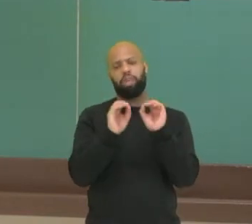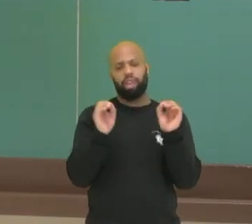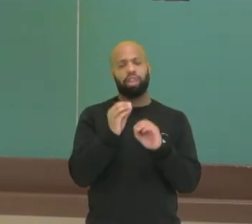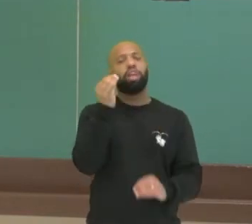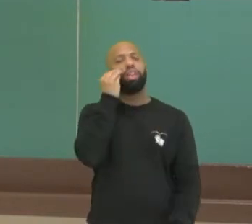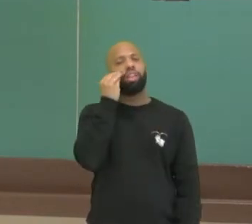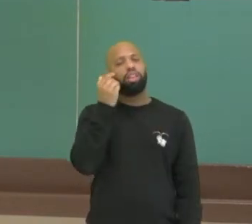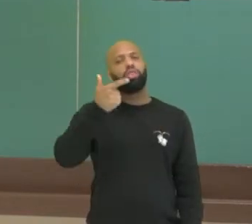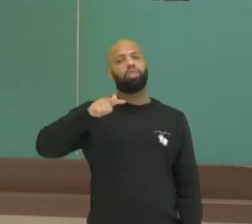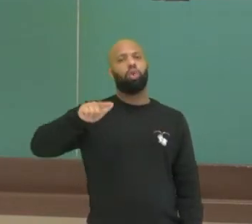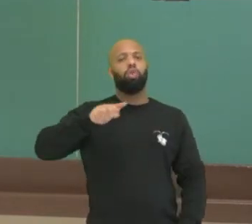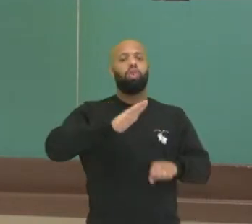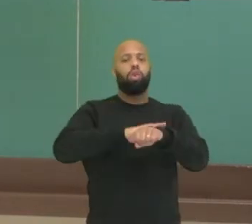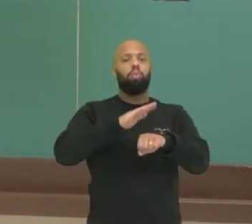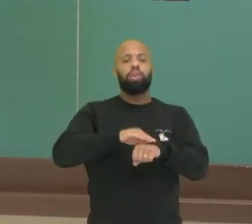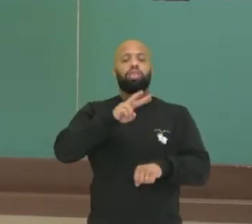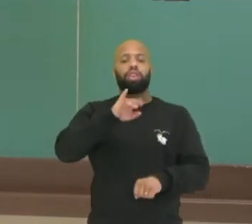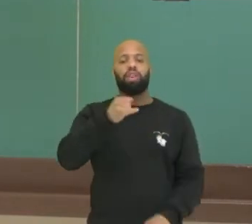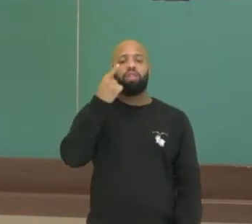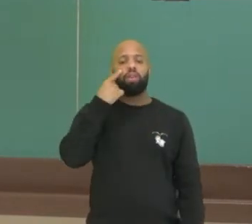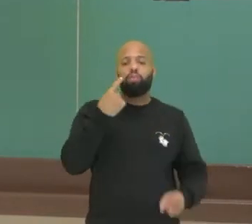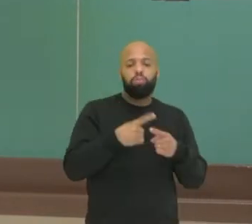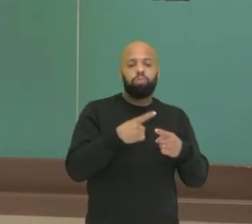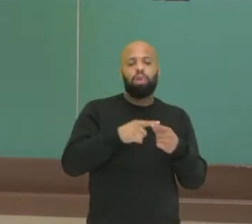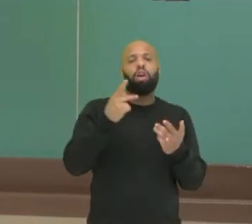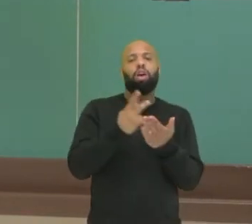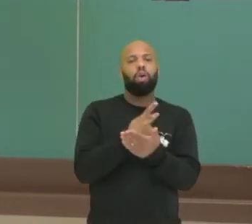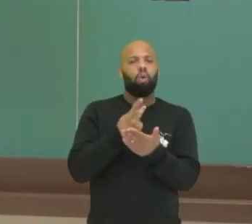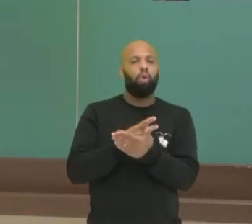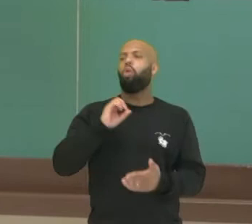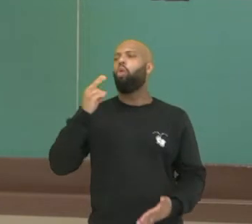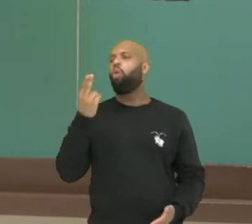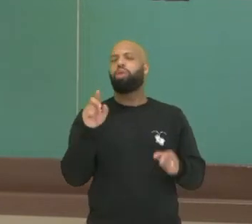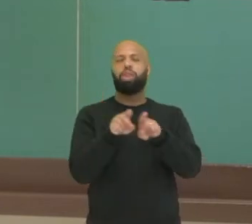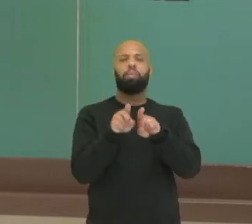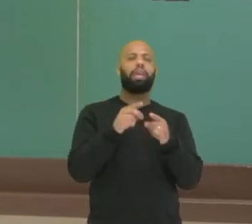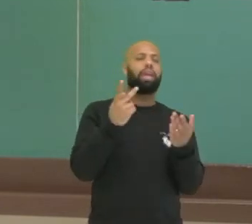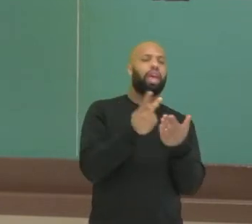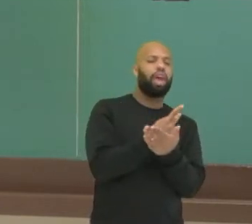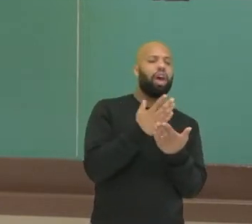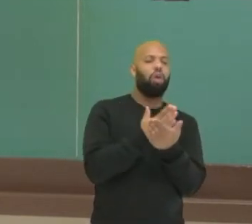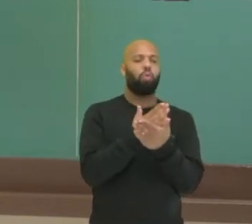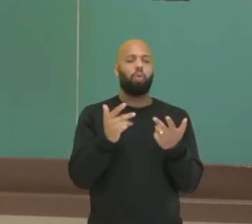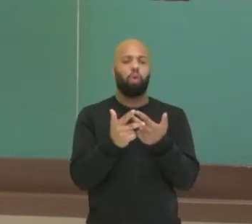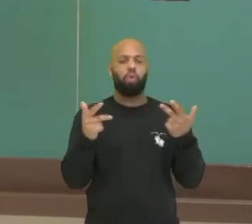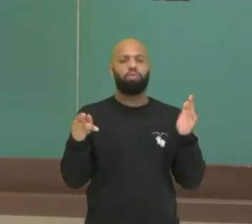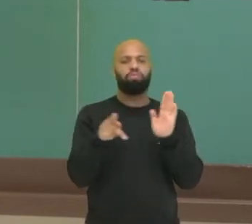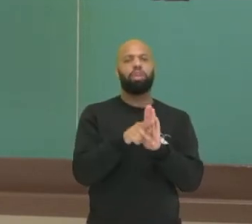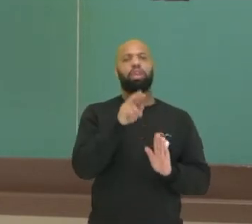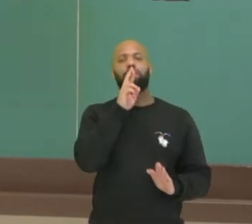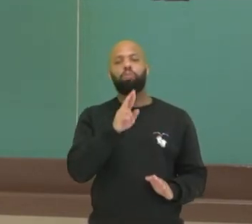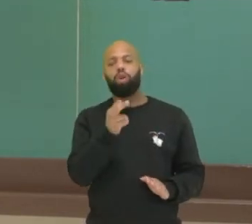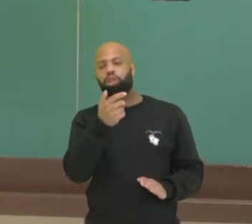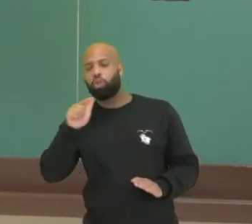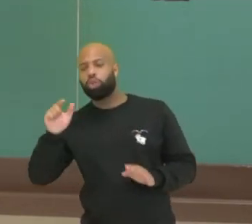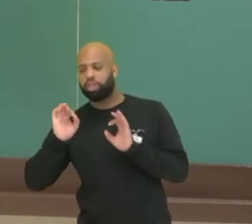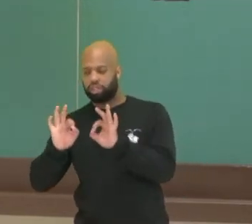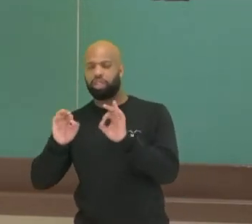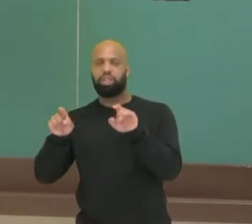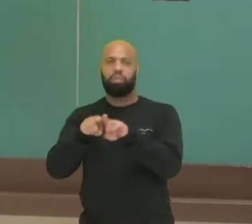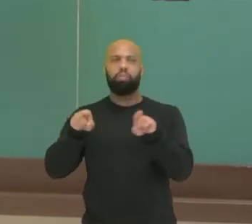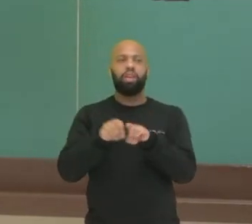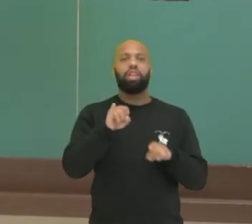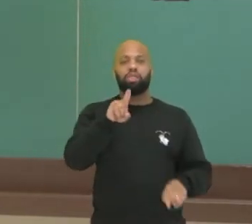Depois, no momento que você vai verificar o porquê que você errou, ou às vezes você erra uma parte da resposta, a outra parte você acerta, enfim, quando